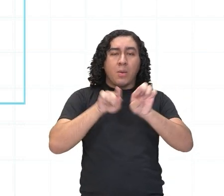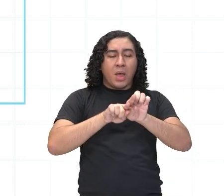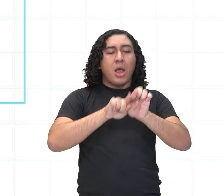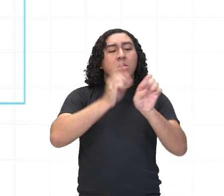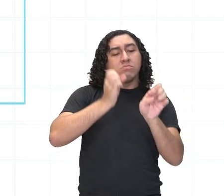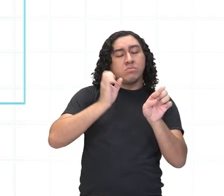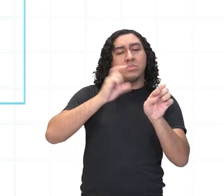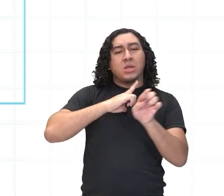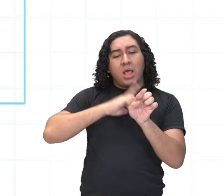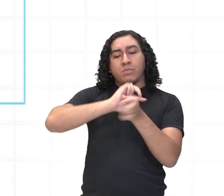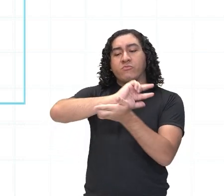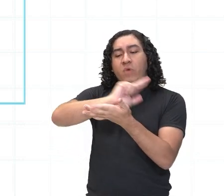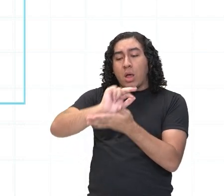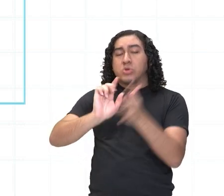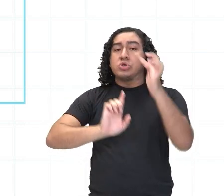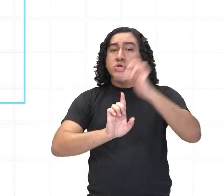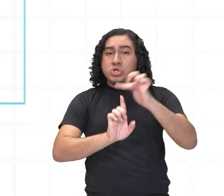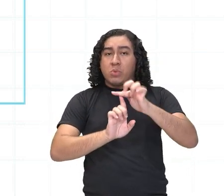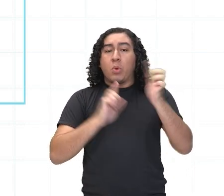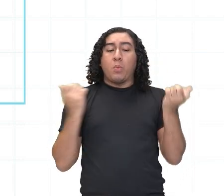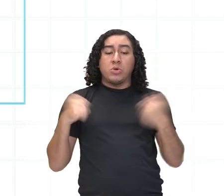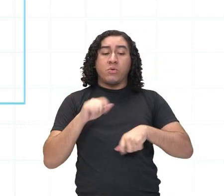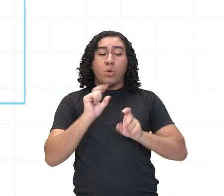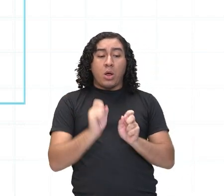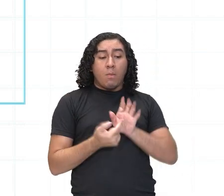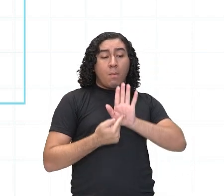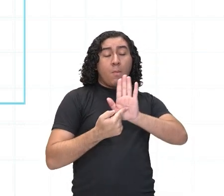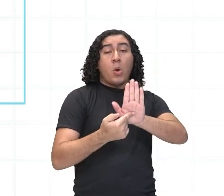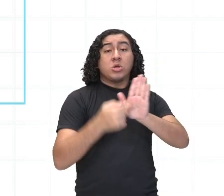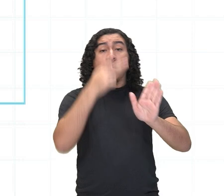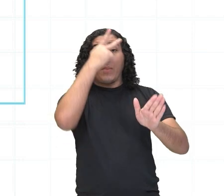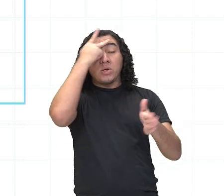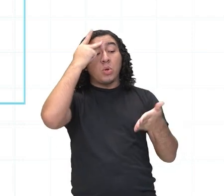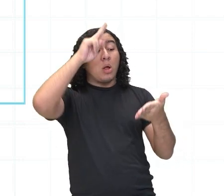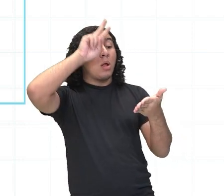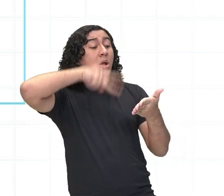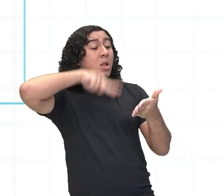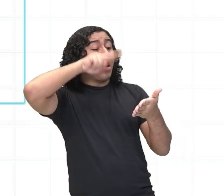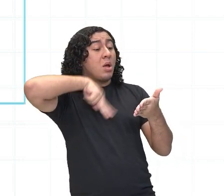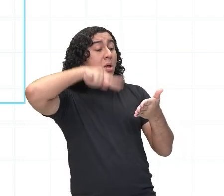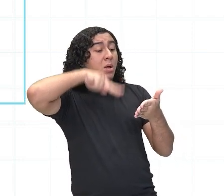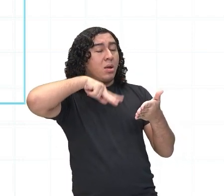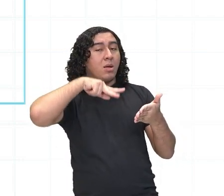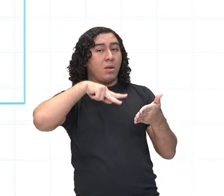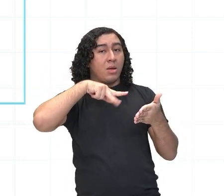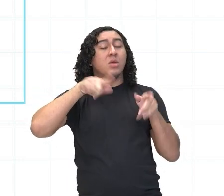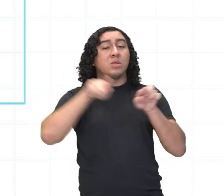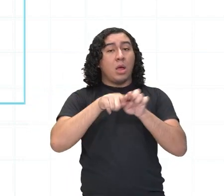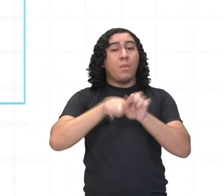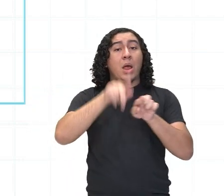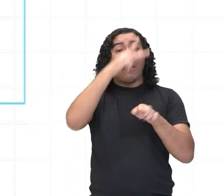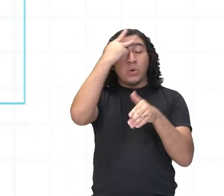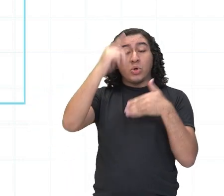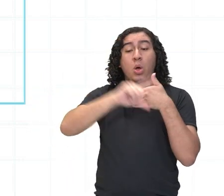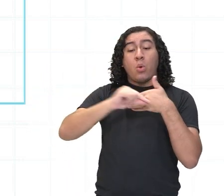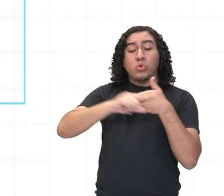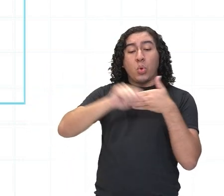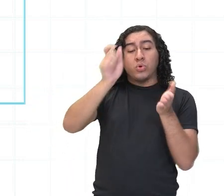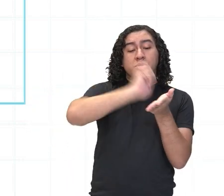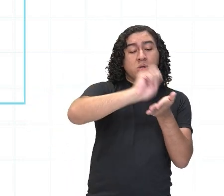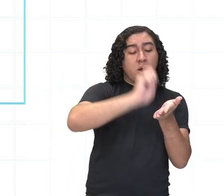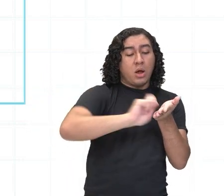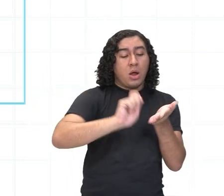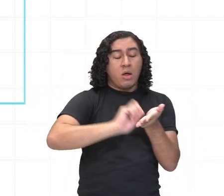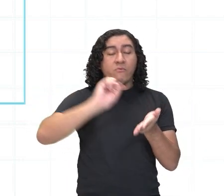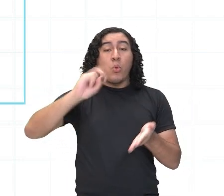ou adversativas, que sinalizam para o escritor se ele, para o escritor e para o leitor, vamos dizer assim, o escritor se for escrever,